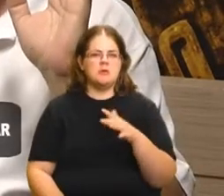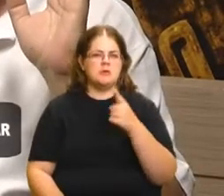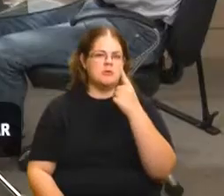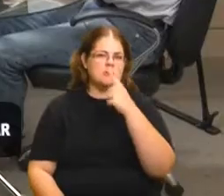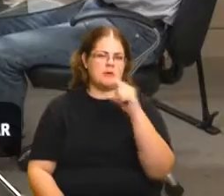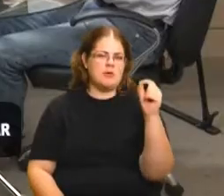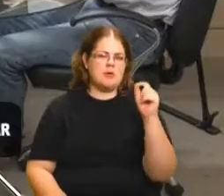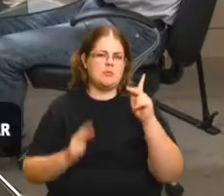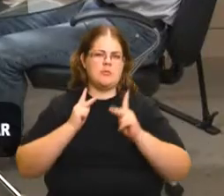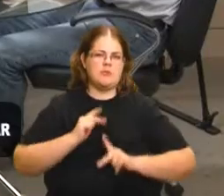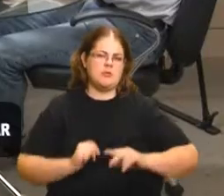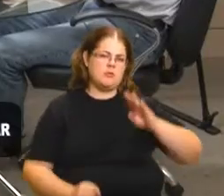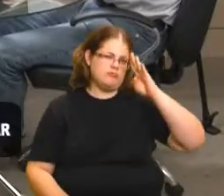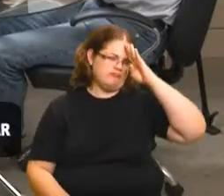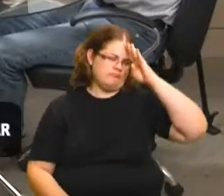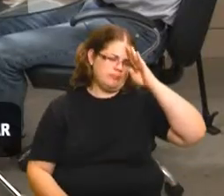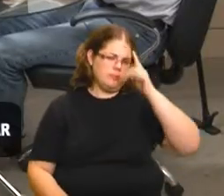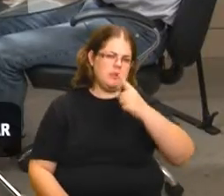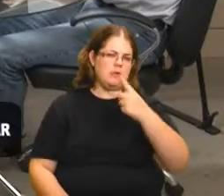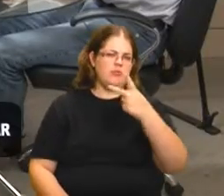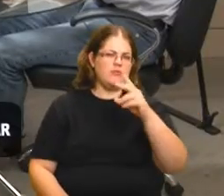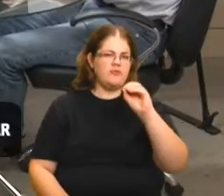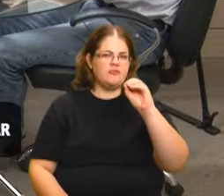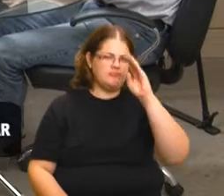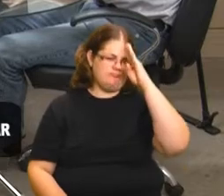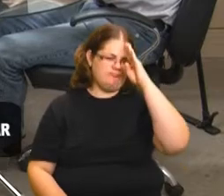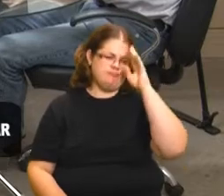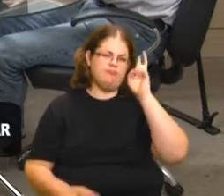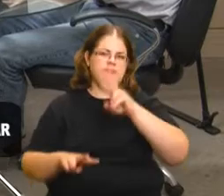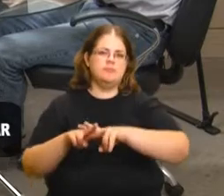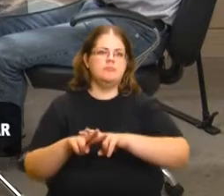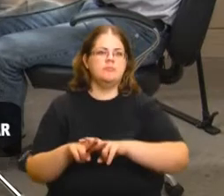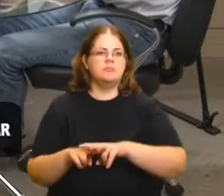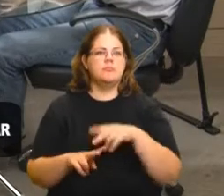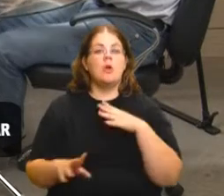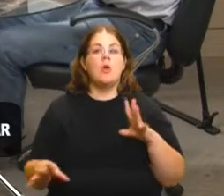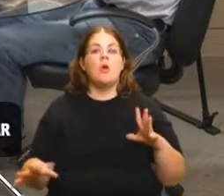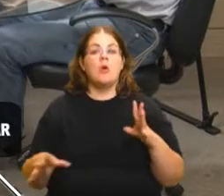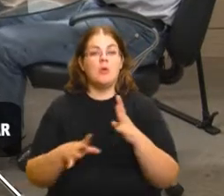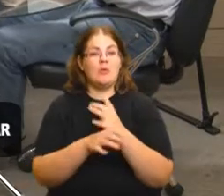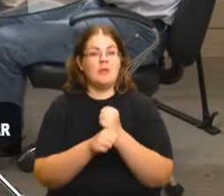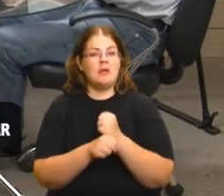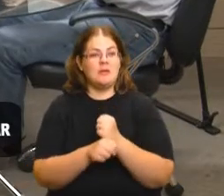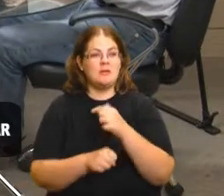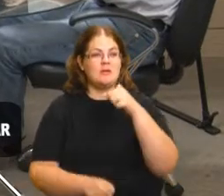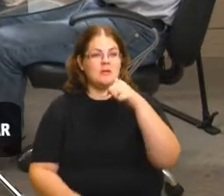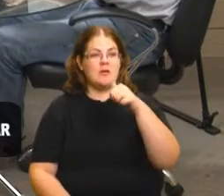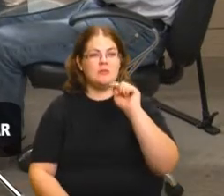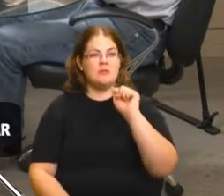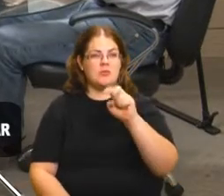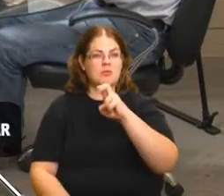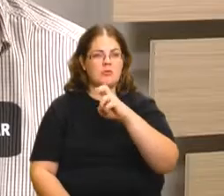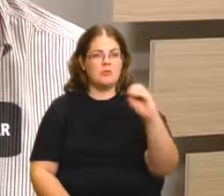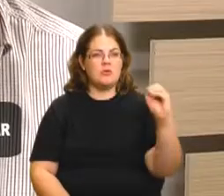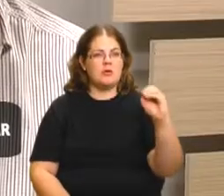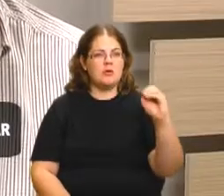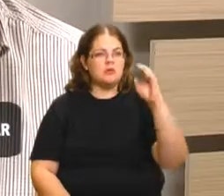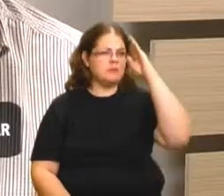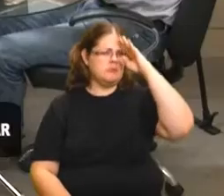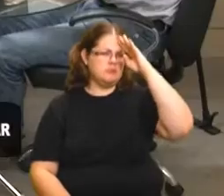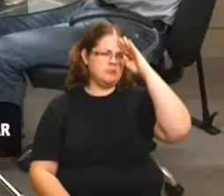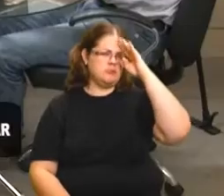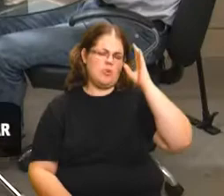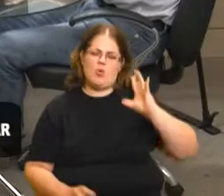entrar a memória, mais de 100 militares, 120 e poucos, que são cassados. Ao total, 7.500 militares foram